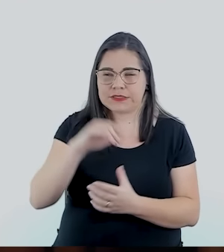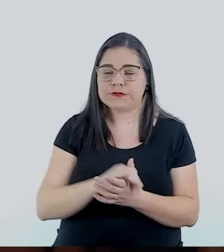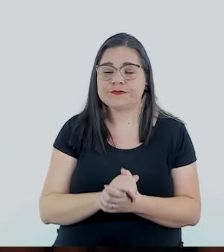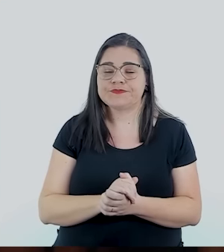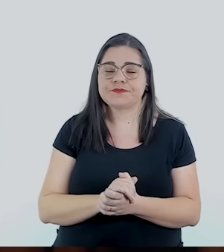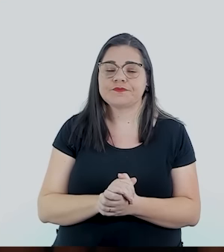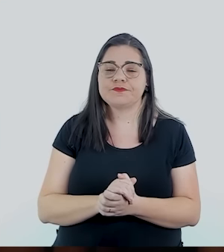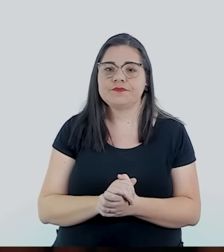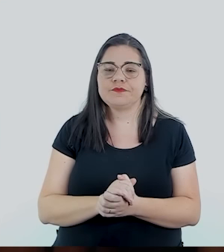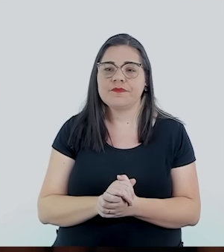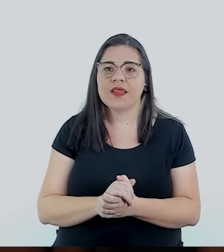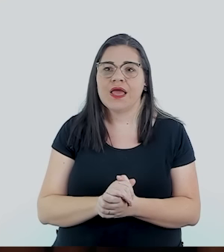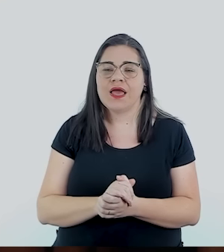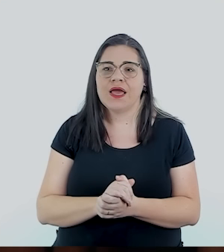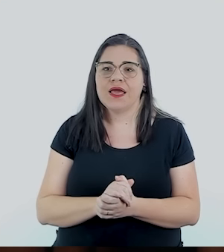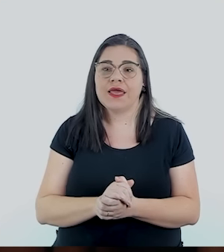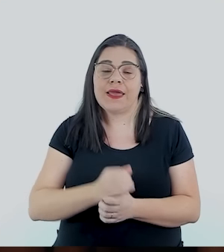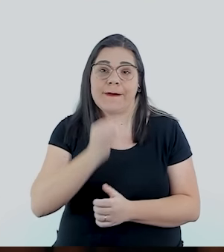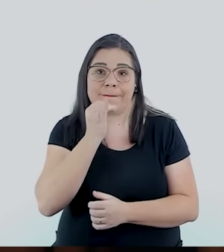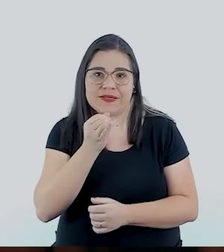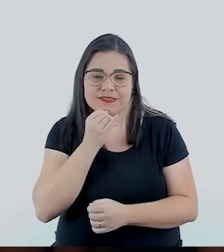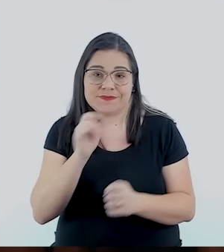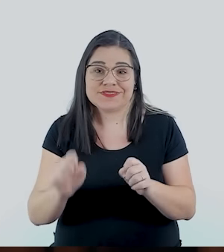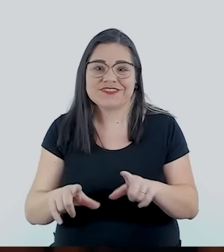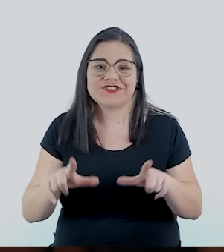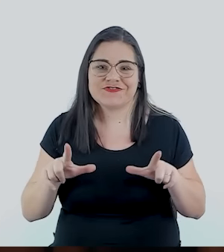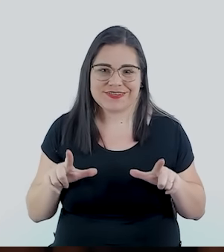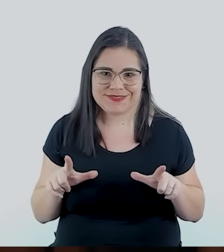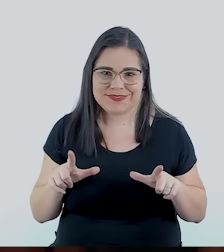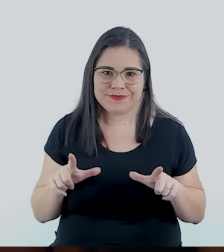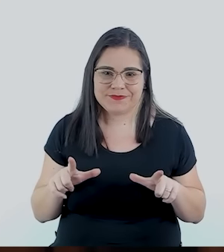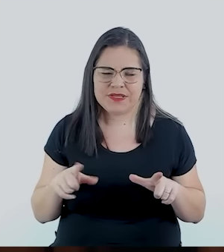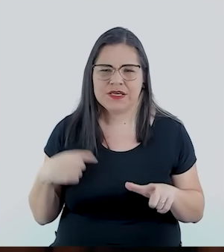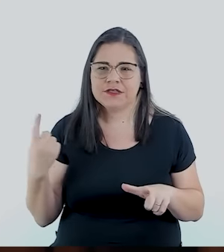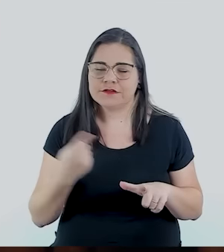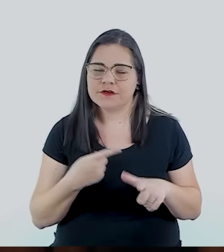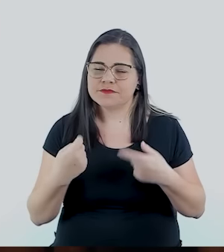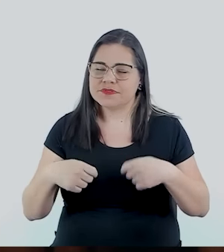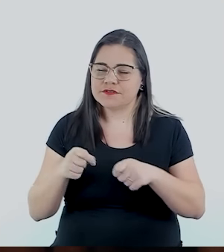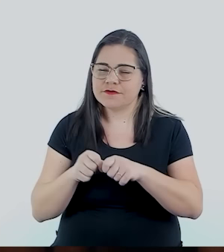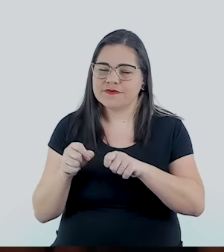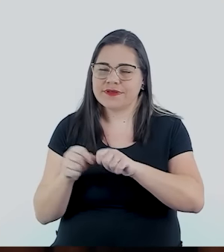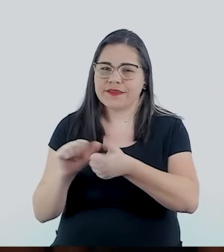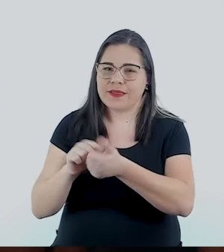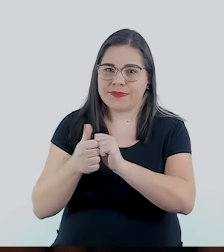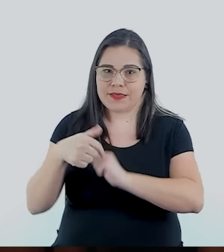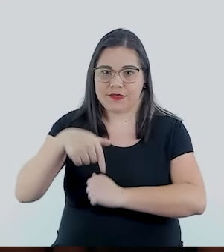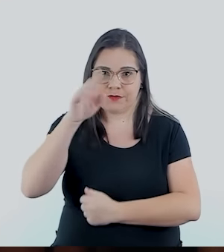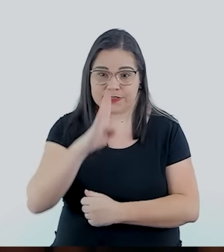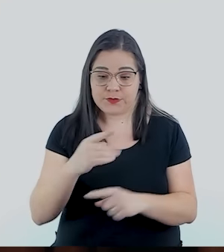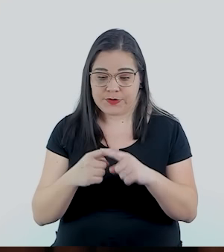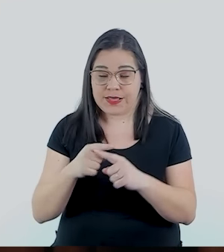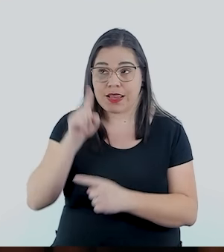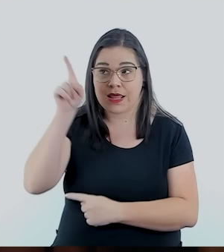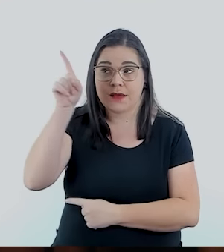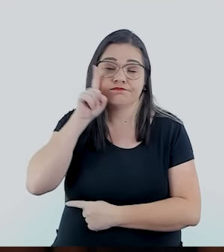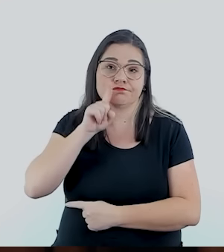foi falando por exemplo essa certifica n a tropicalizar ela pro Brasil porque lá nos Estados